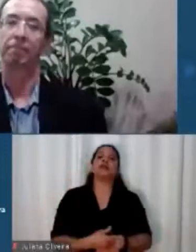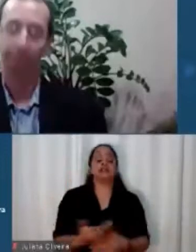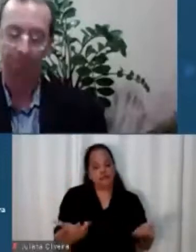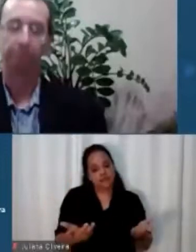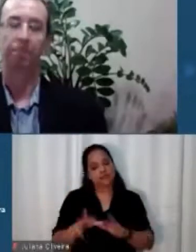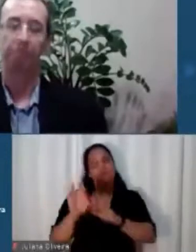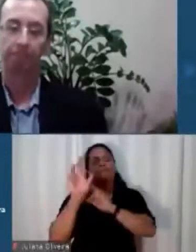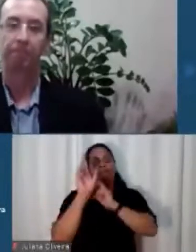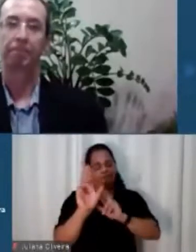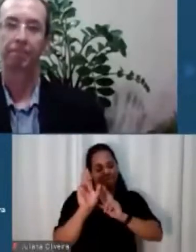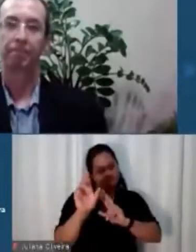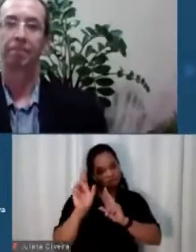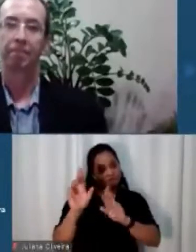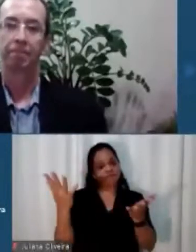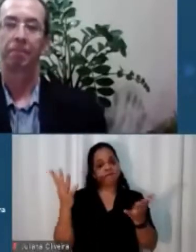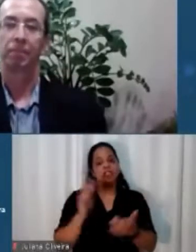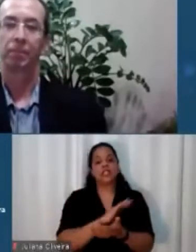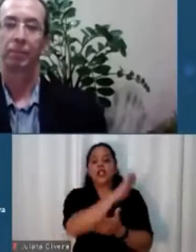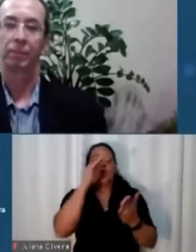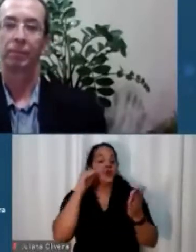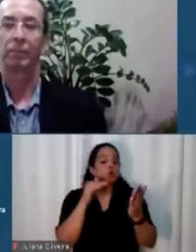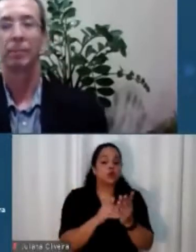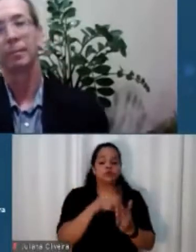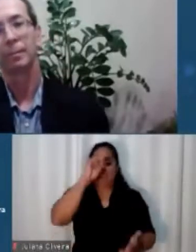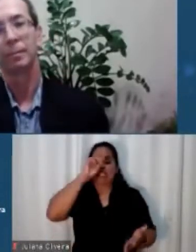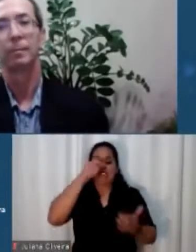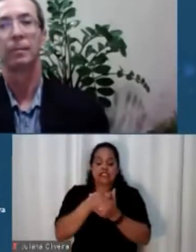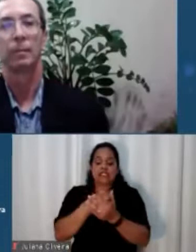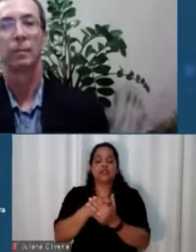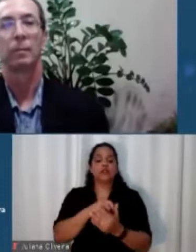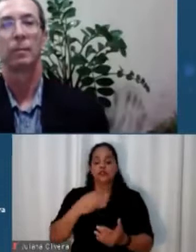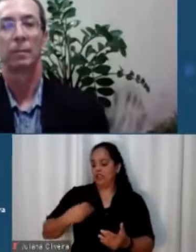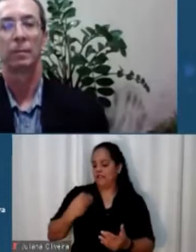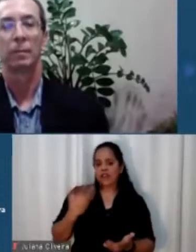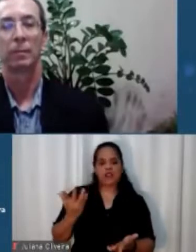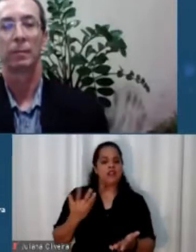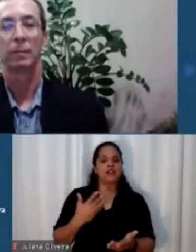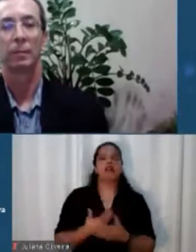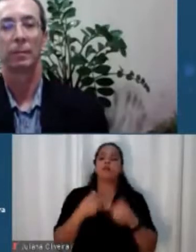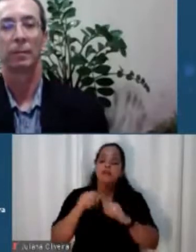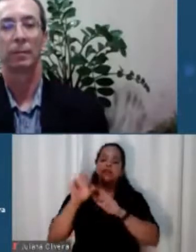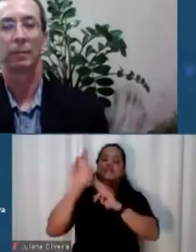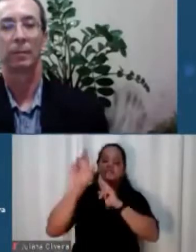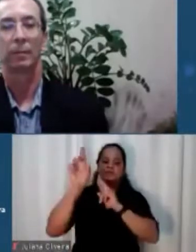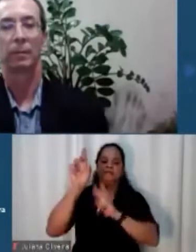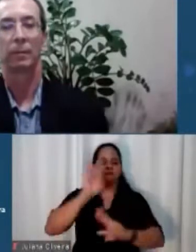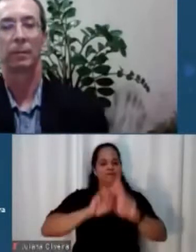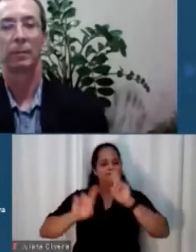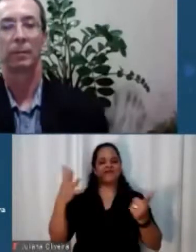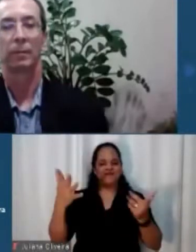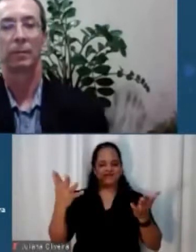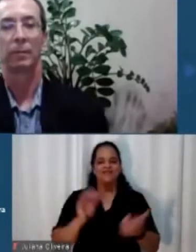Então, todas as nossas decisões na vida, existem responsabilidades associadas. O que nós temos que pensar